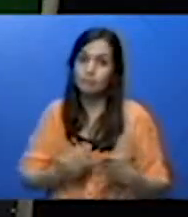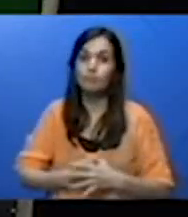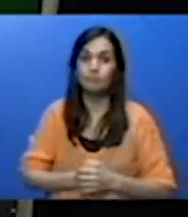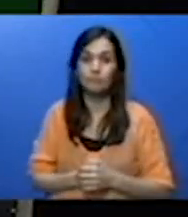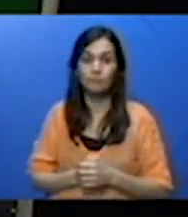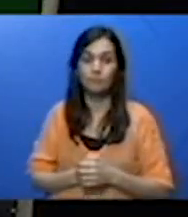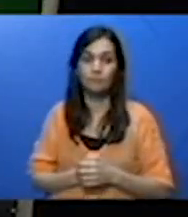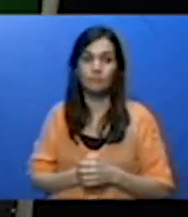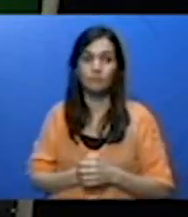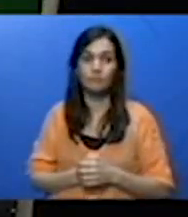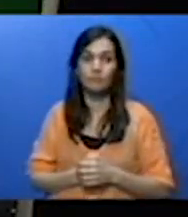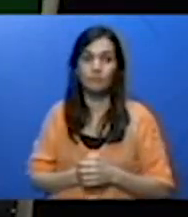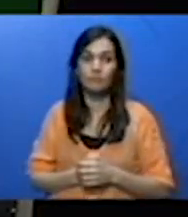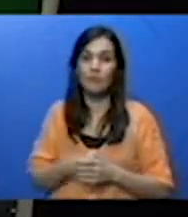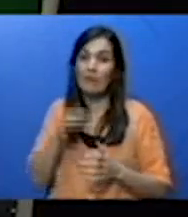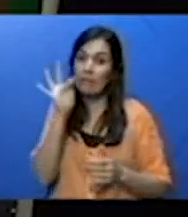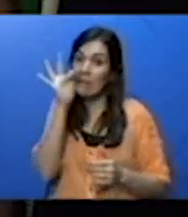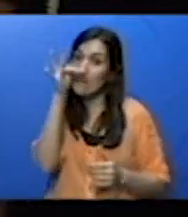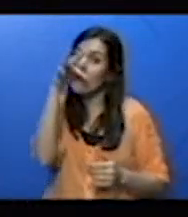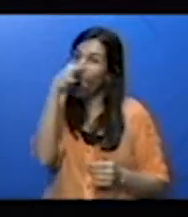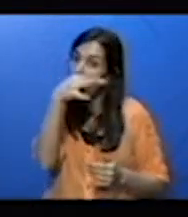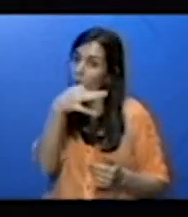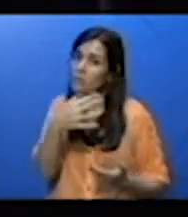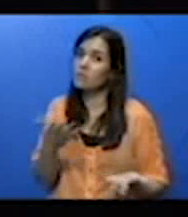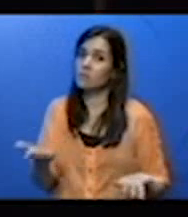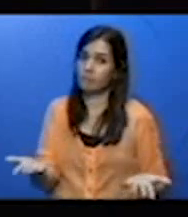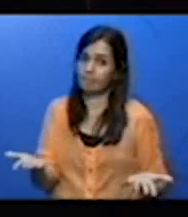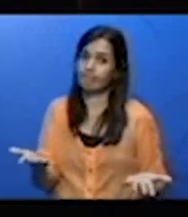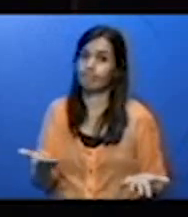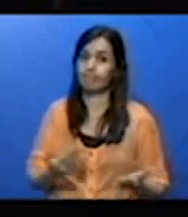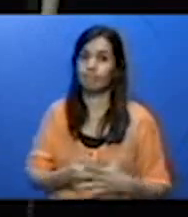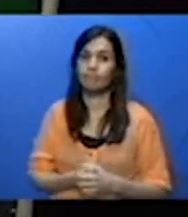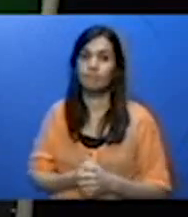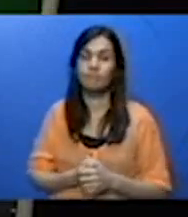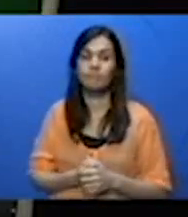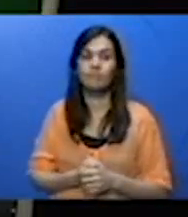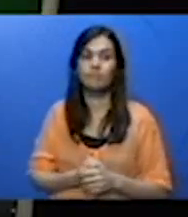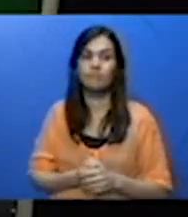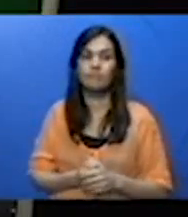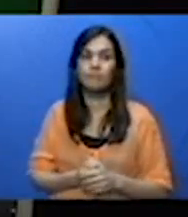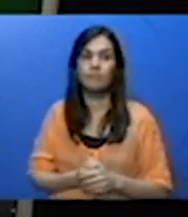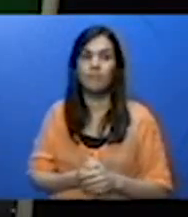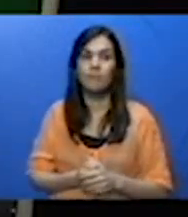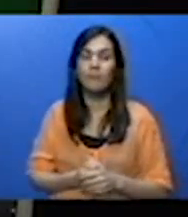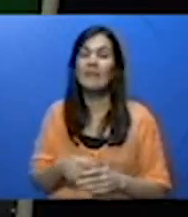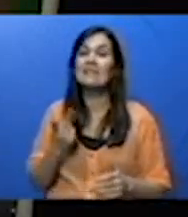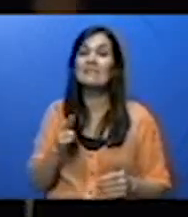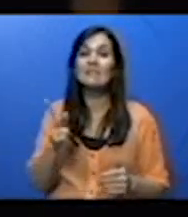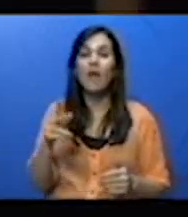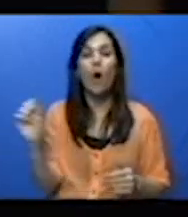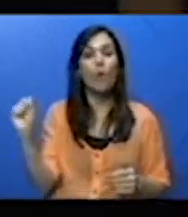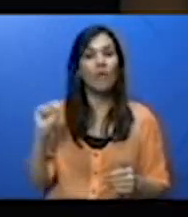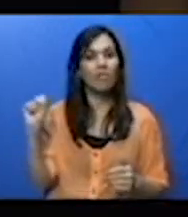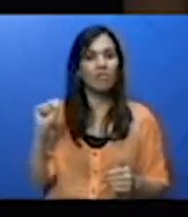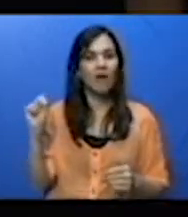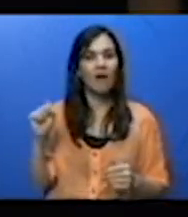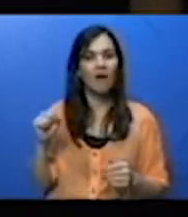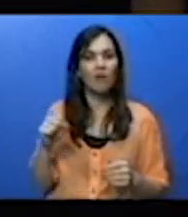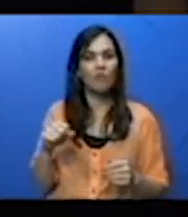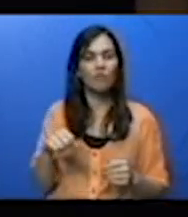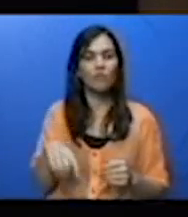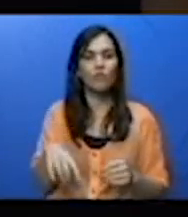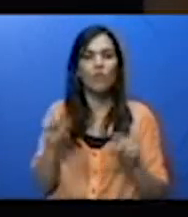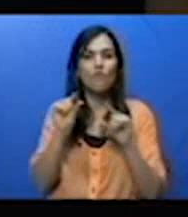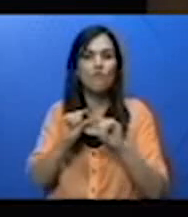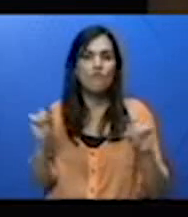que às vezes é teimoso, a criança é teimosa, tá? Então aparece sempre no oitavo verso